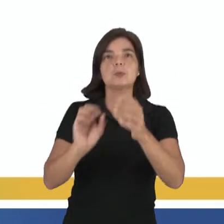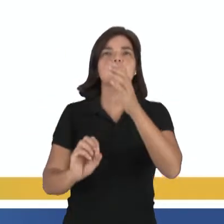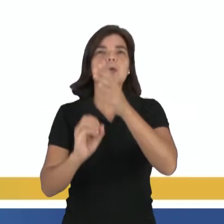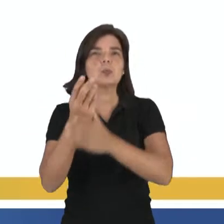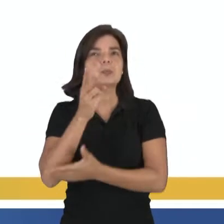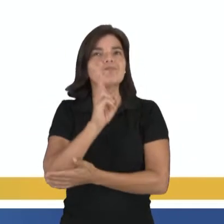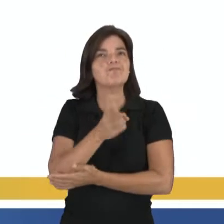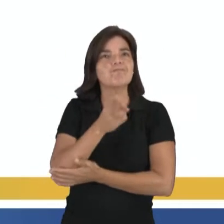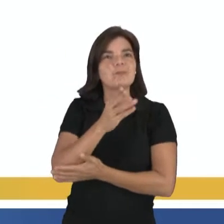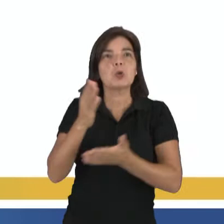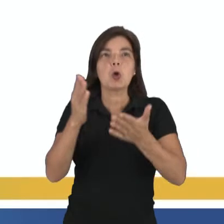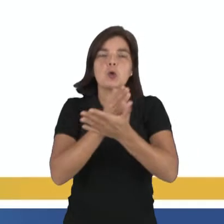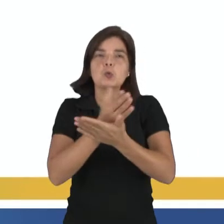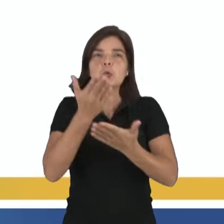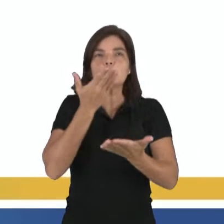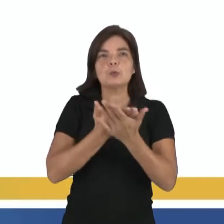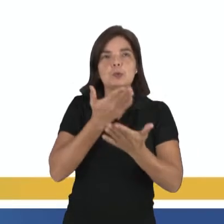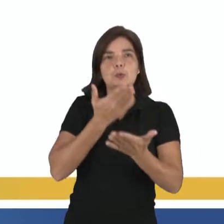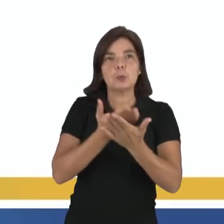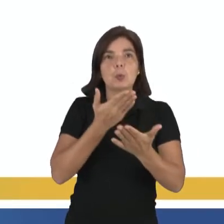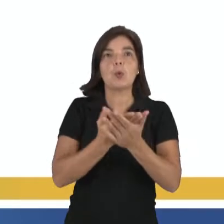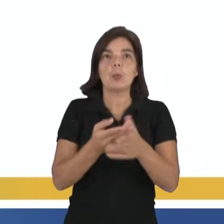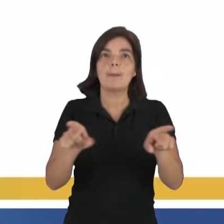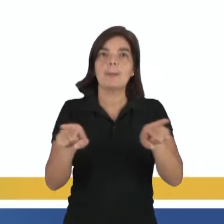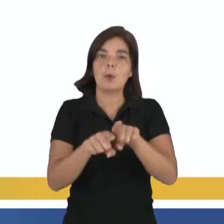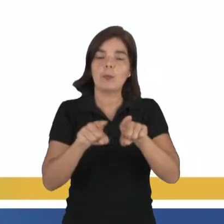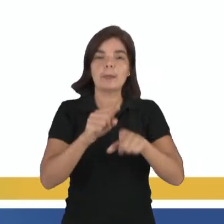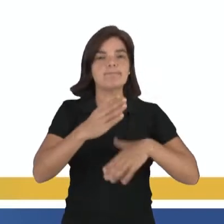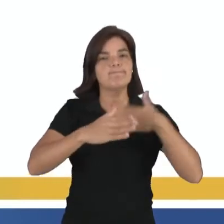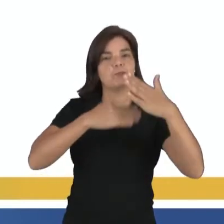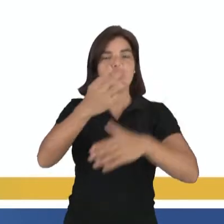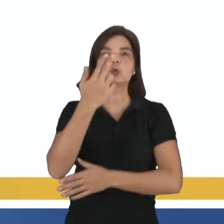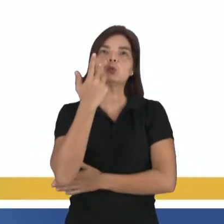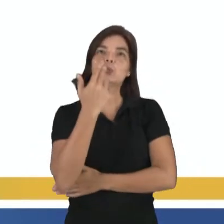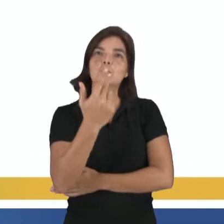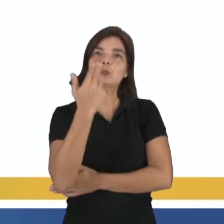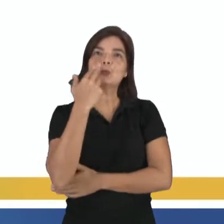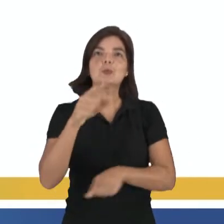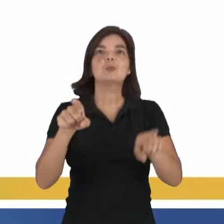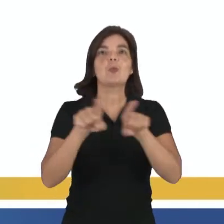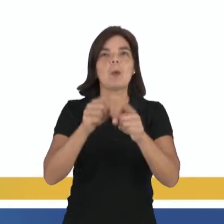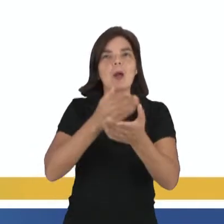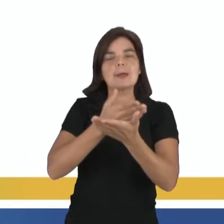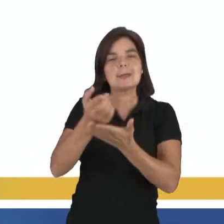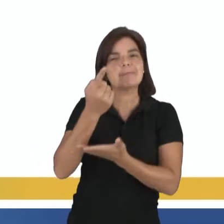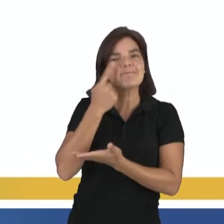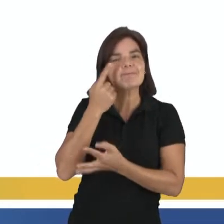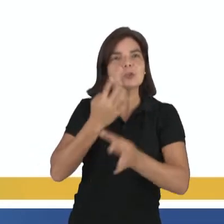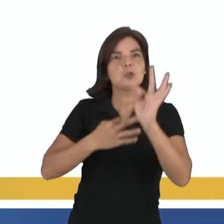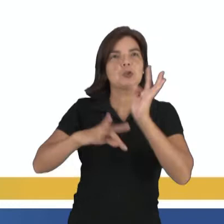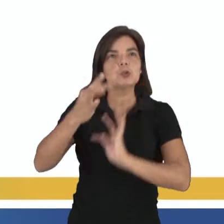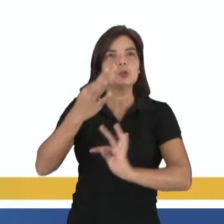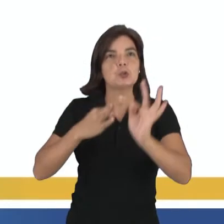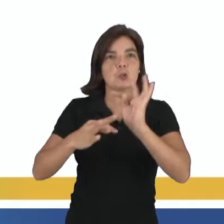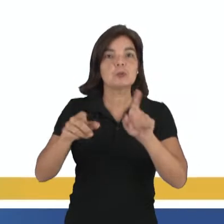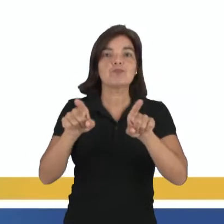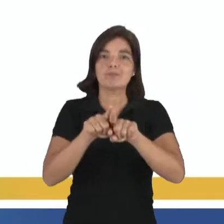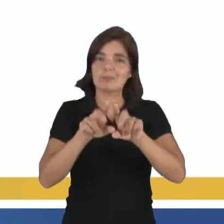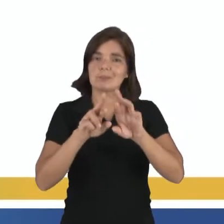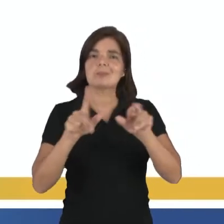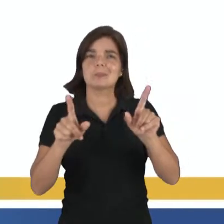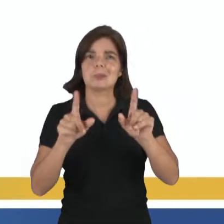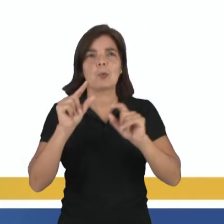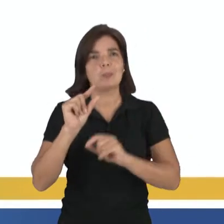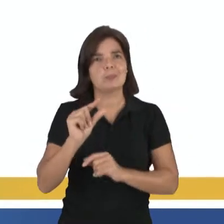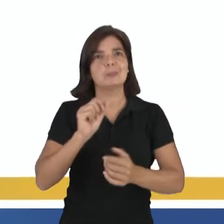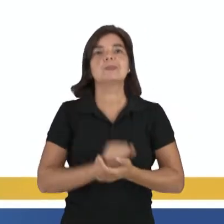aconteceu ao mesmo tempo em que alguns estudiosos, bem como a própria evolução dos idiomas, começaram a tratar a tecnologia de uma forma um